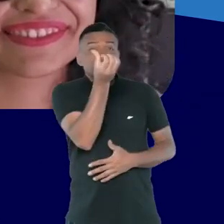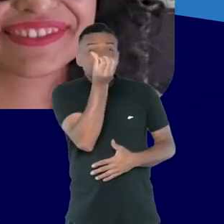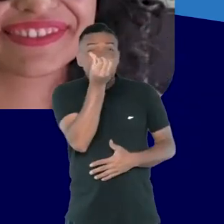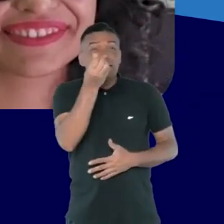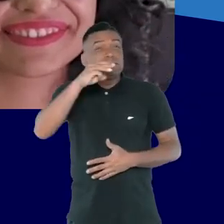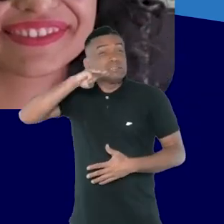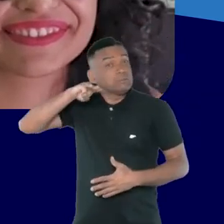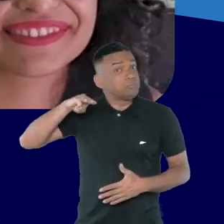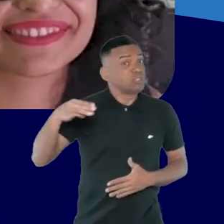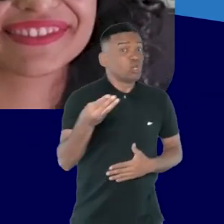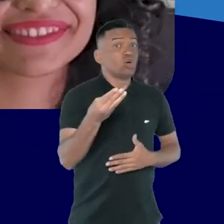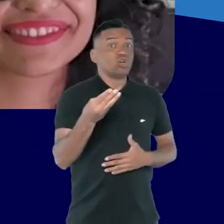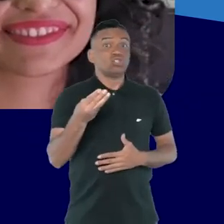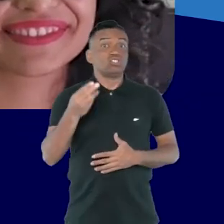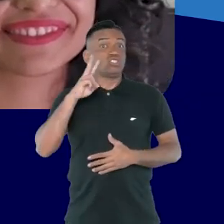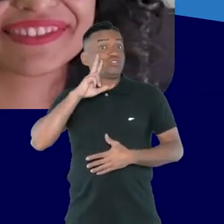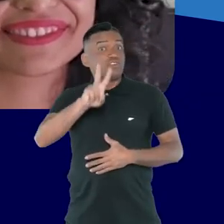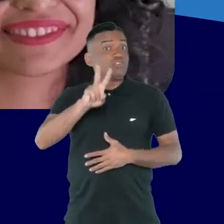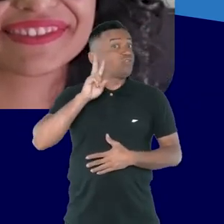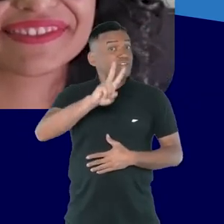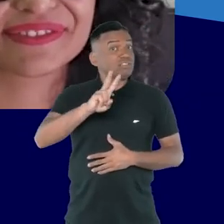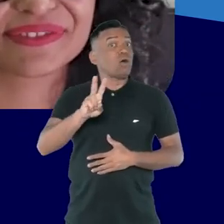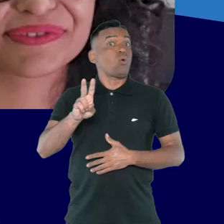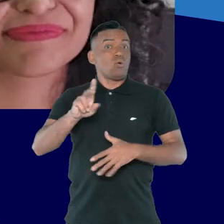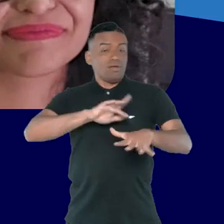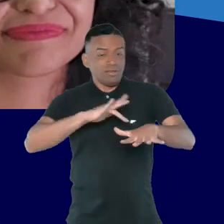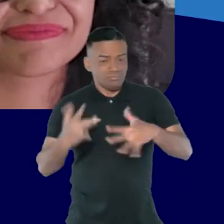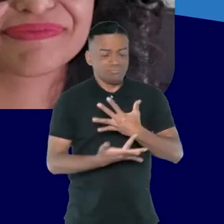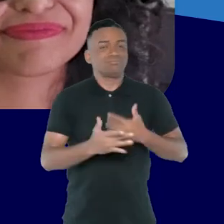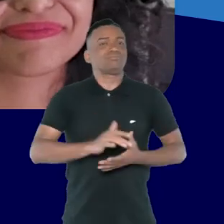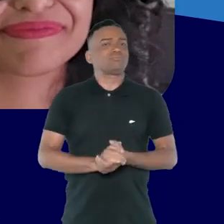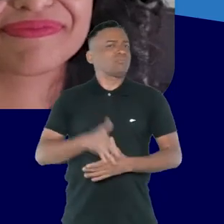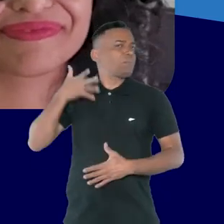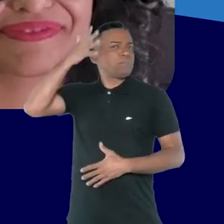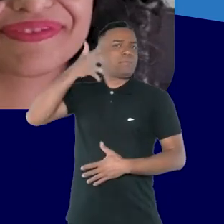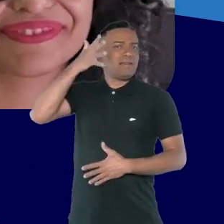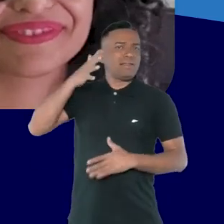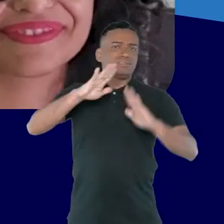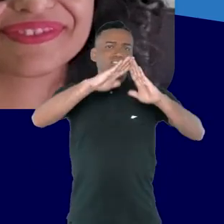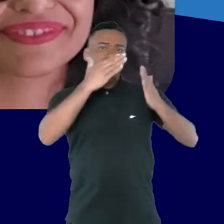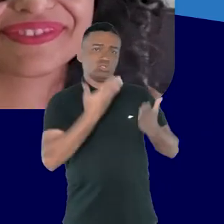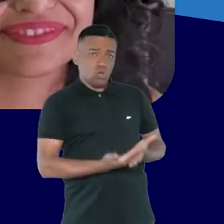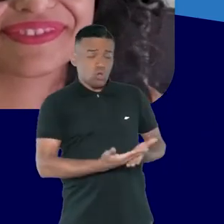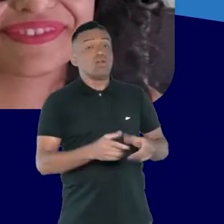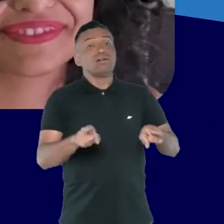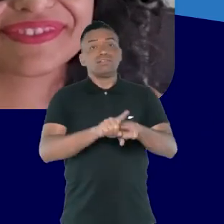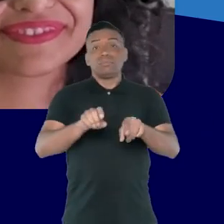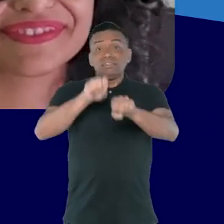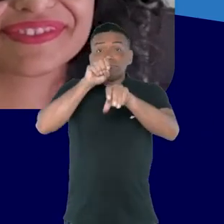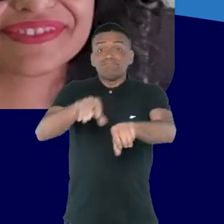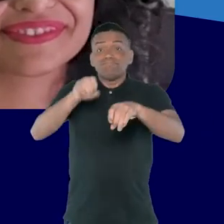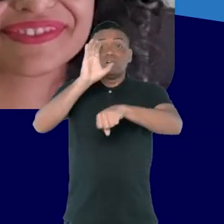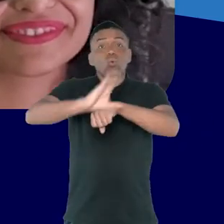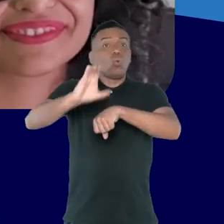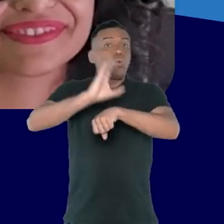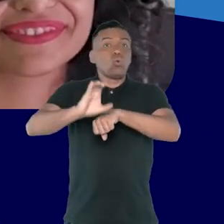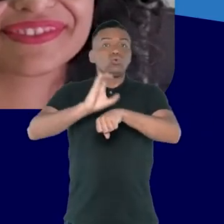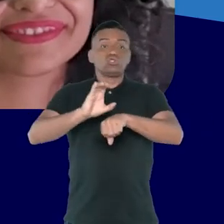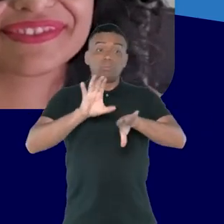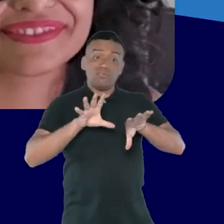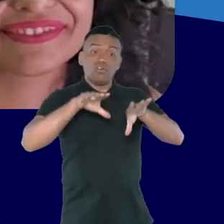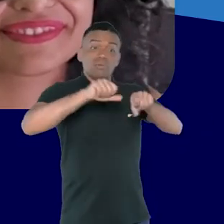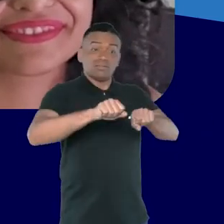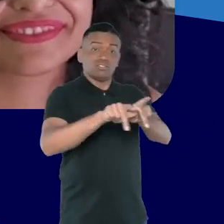escuro e laranja. Na parte superior esquerda, lê-se: Ministério da Cultura, CEMIG e Engeia apresentam. E na parte